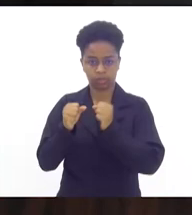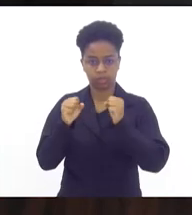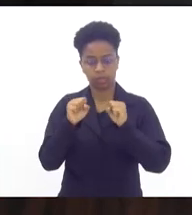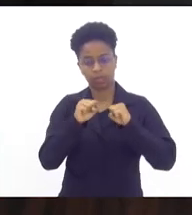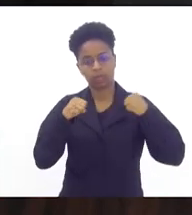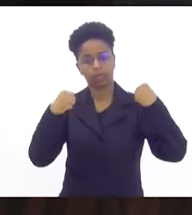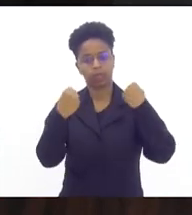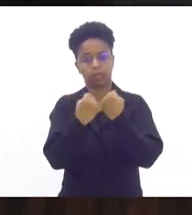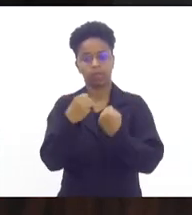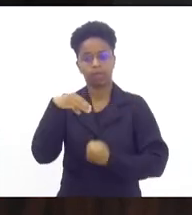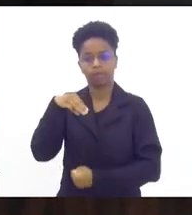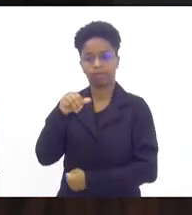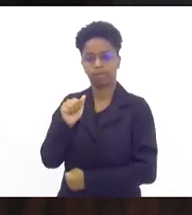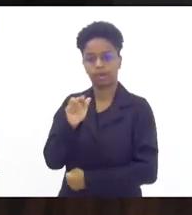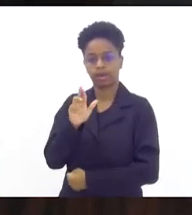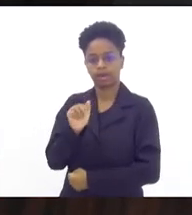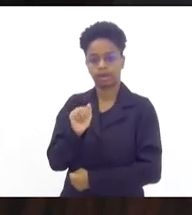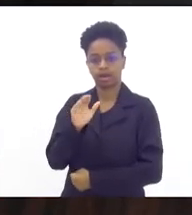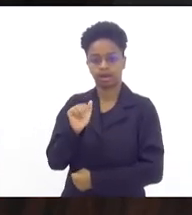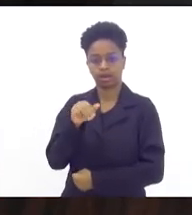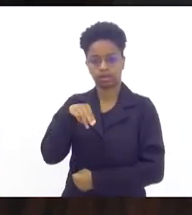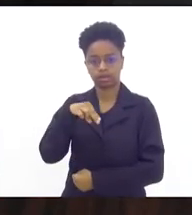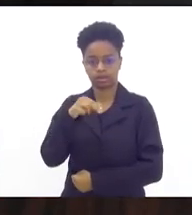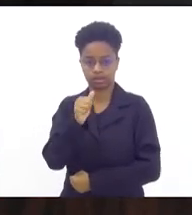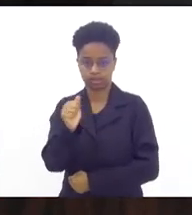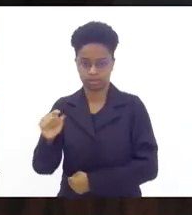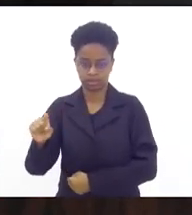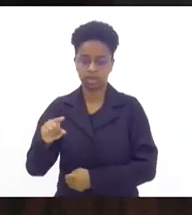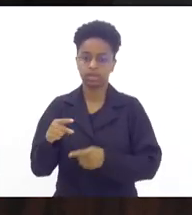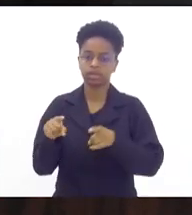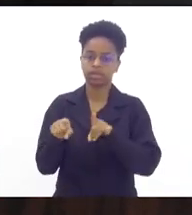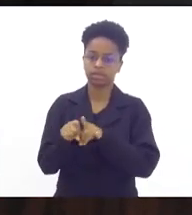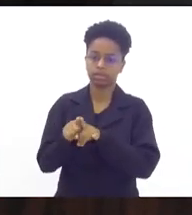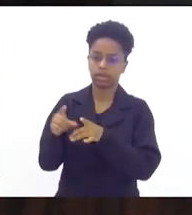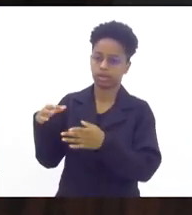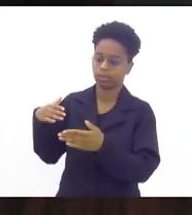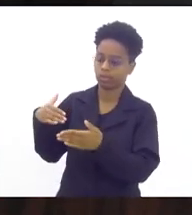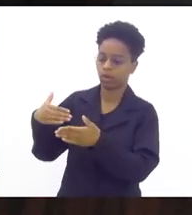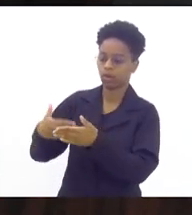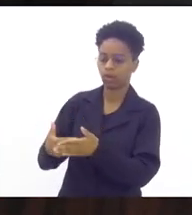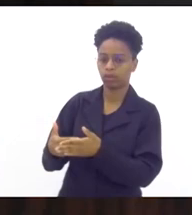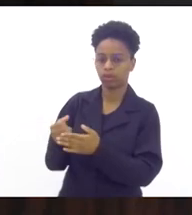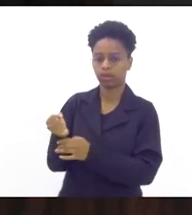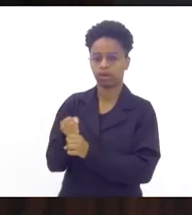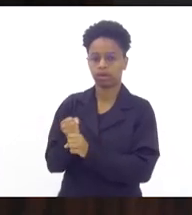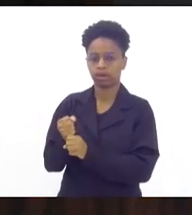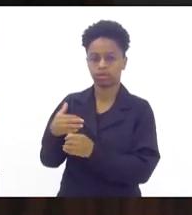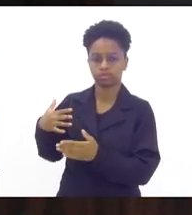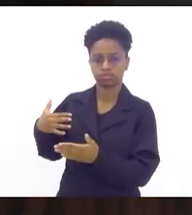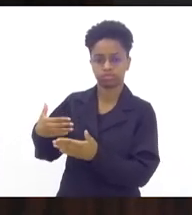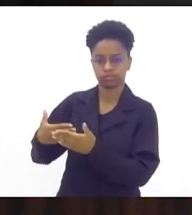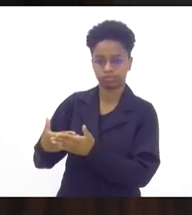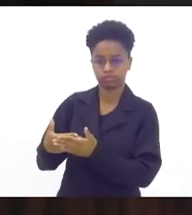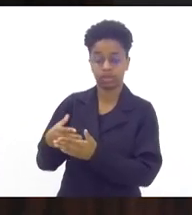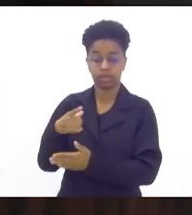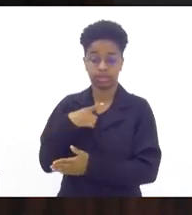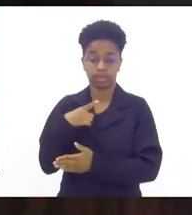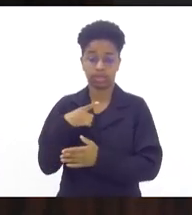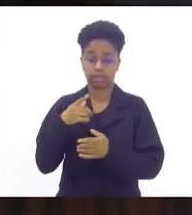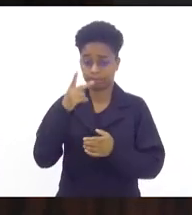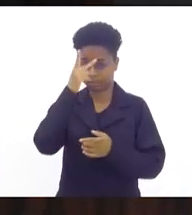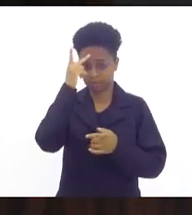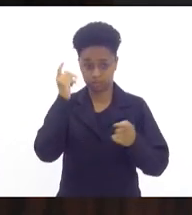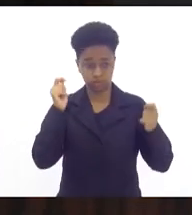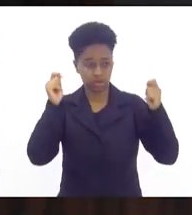do Maracanã nos últimos anos em torcedores pseudos